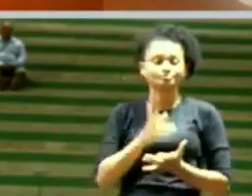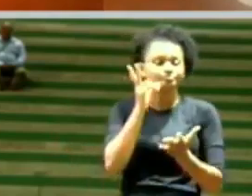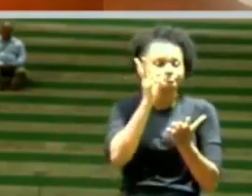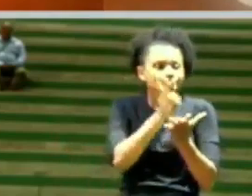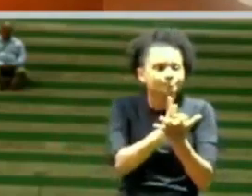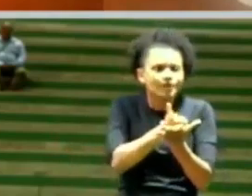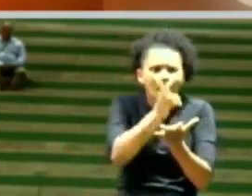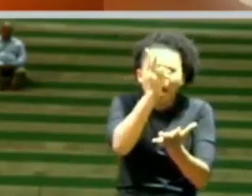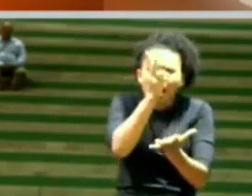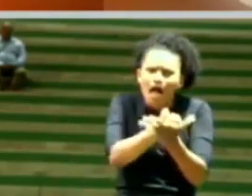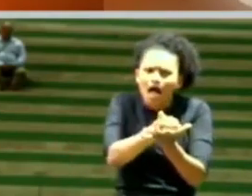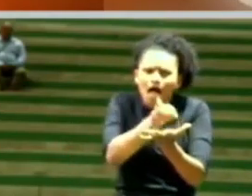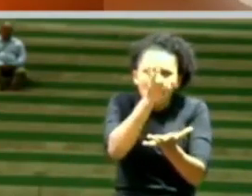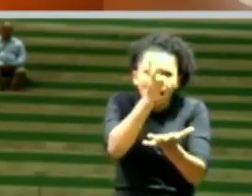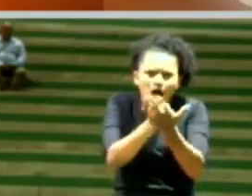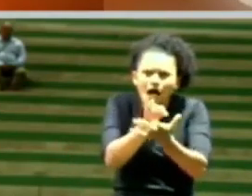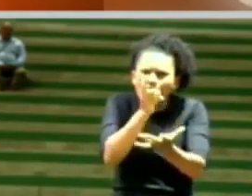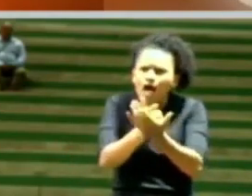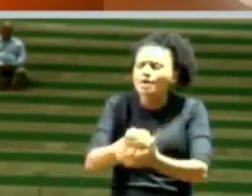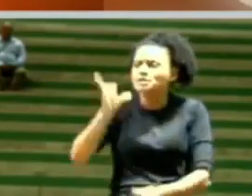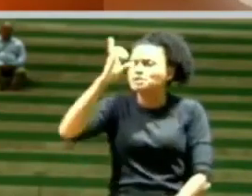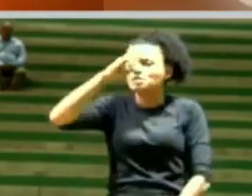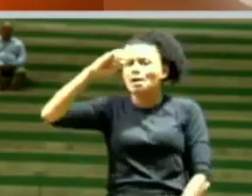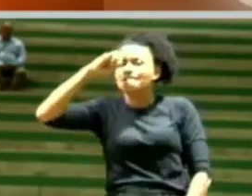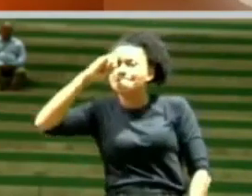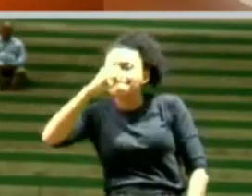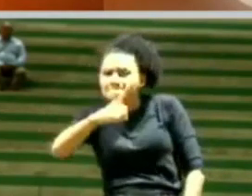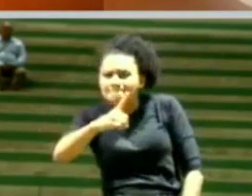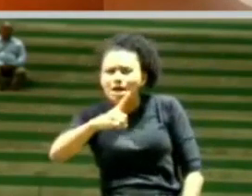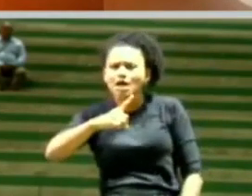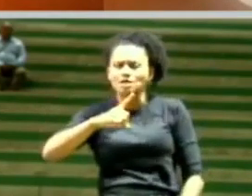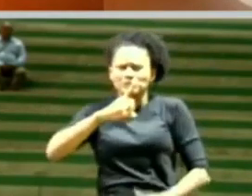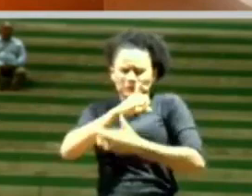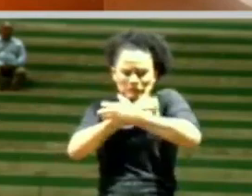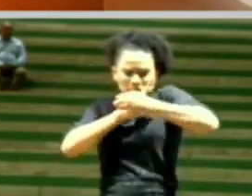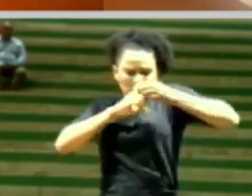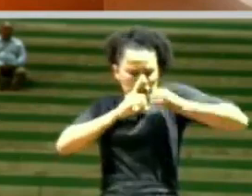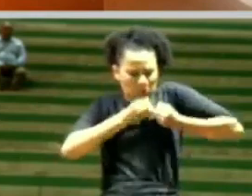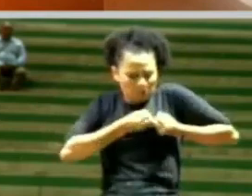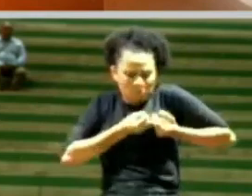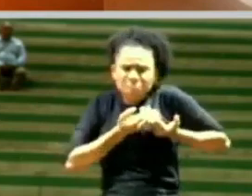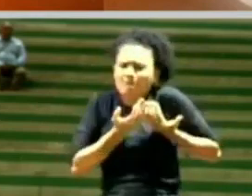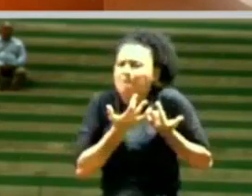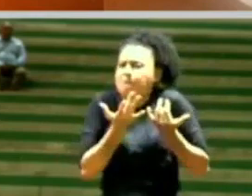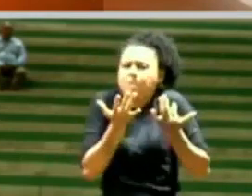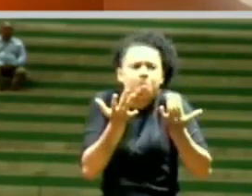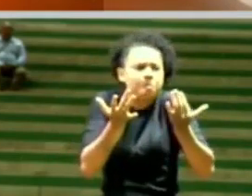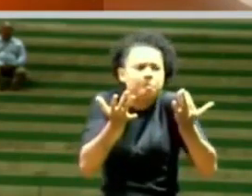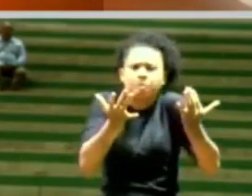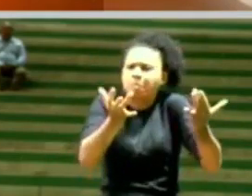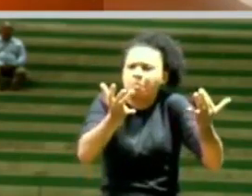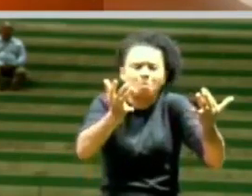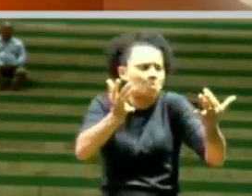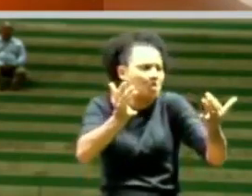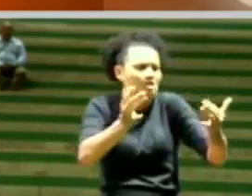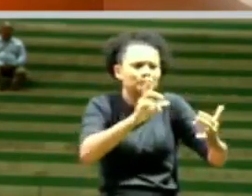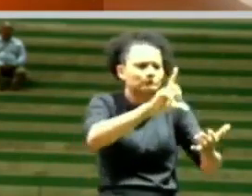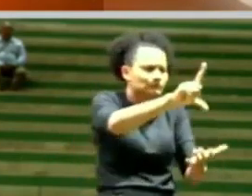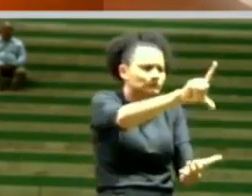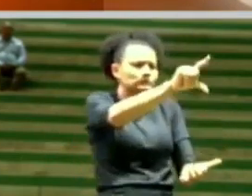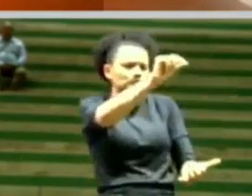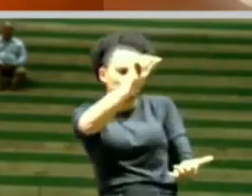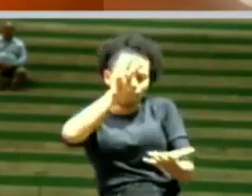Sempre que Deus quer mandar avivamento para um povo, ele levanta a figura de